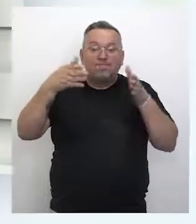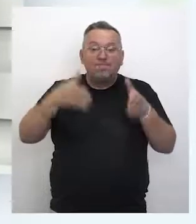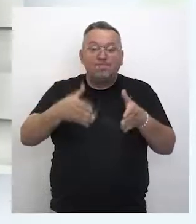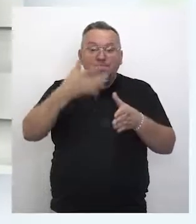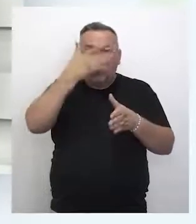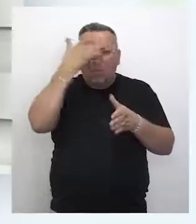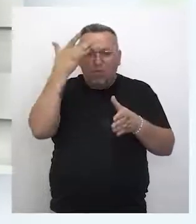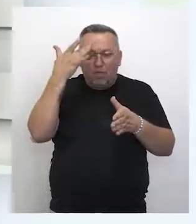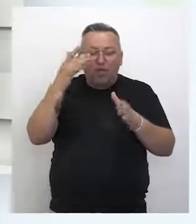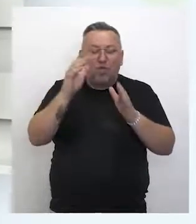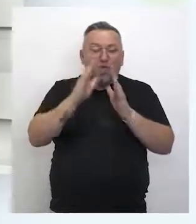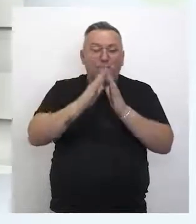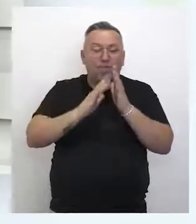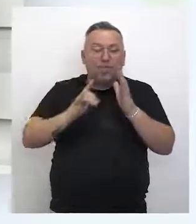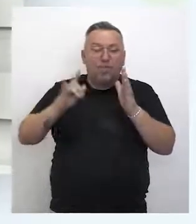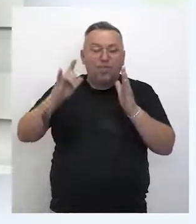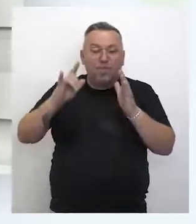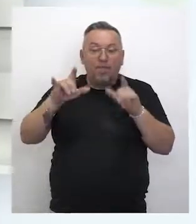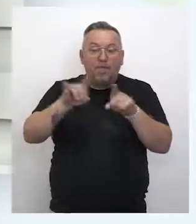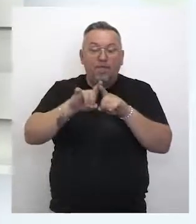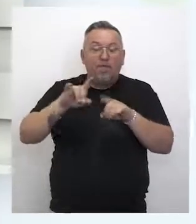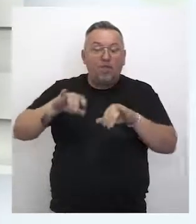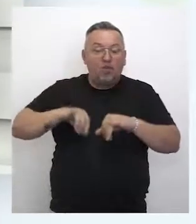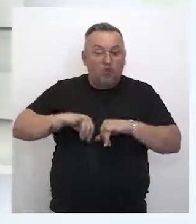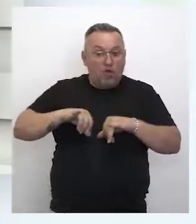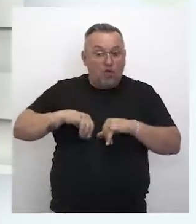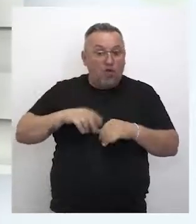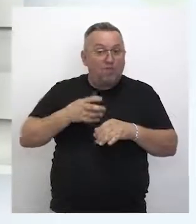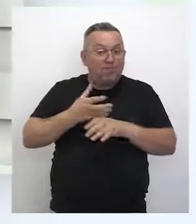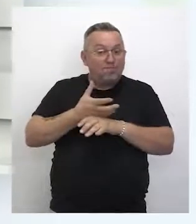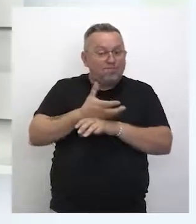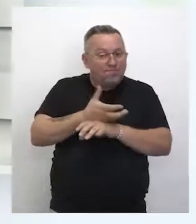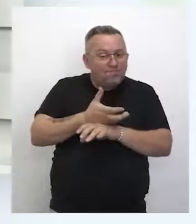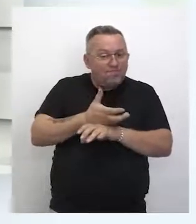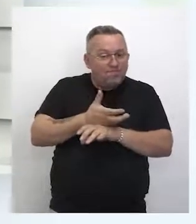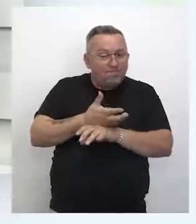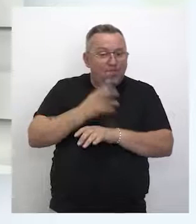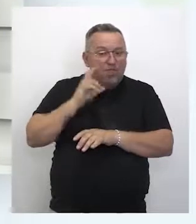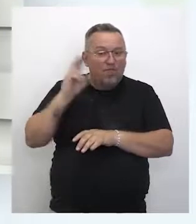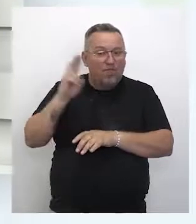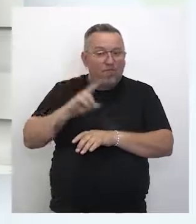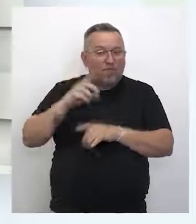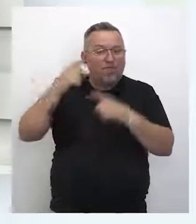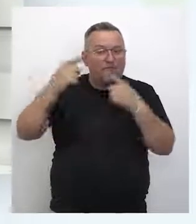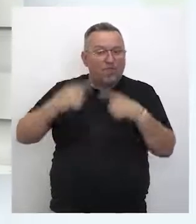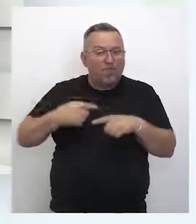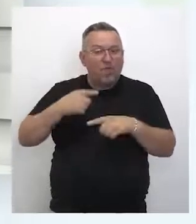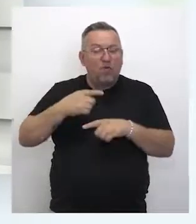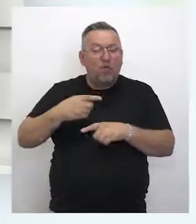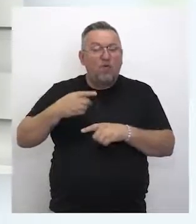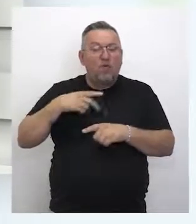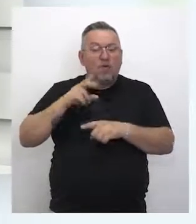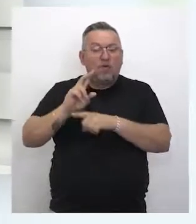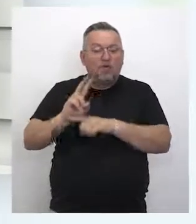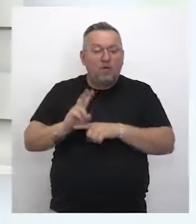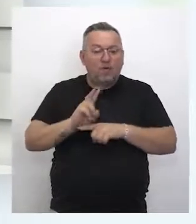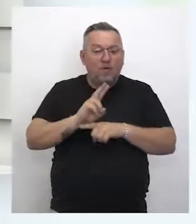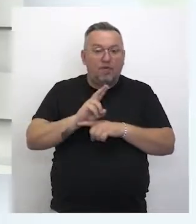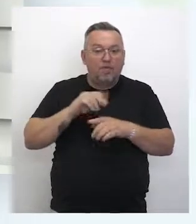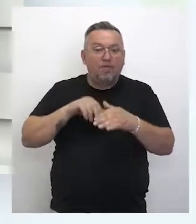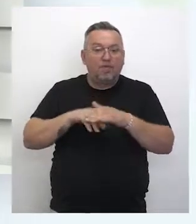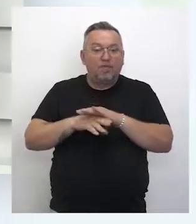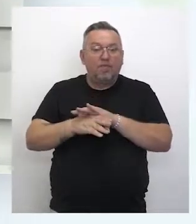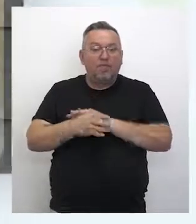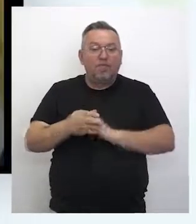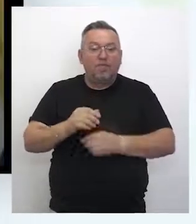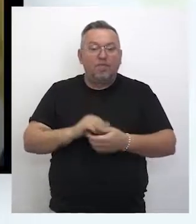dessas comunidades no Brasil, sofre com a seca. Mais um desafio para os moradores que lutam para preservar suas